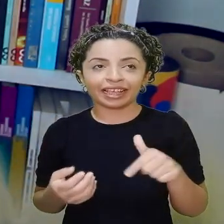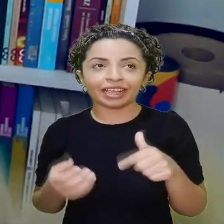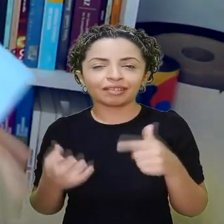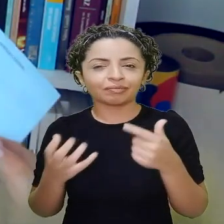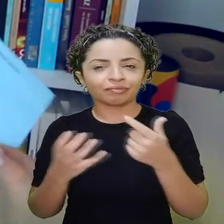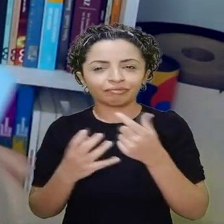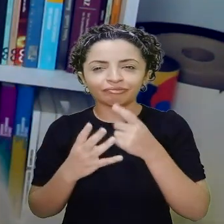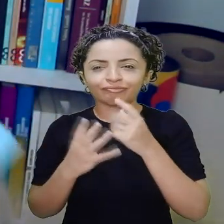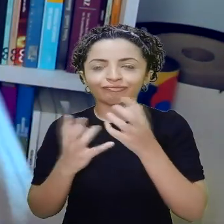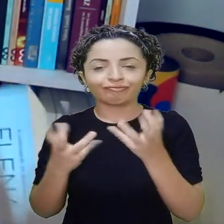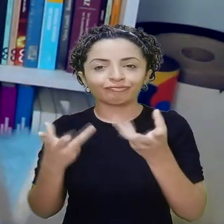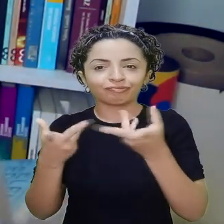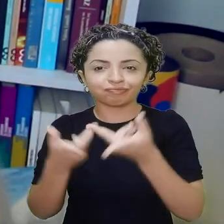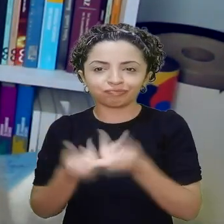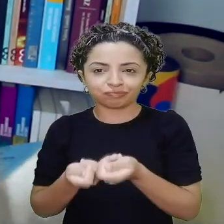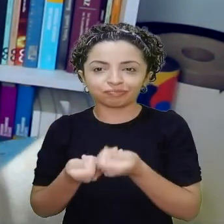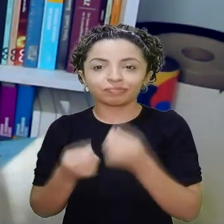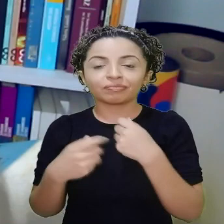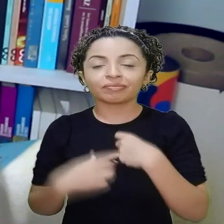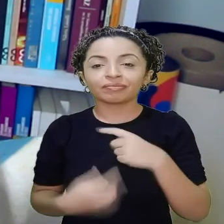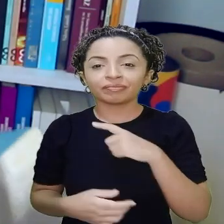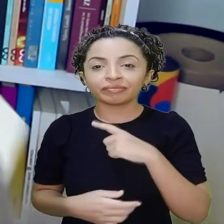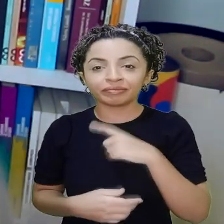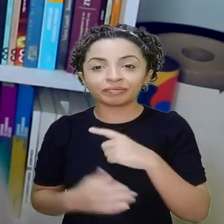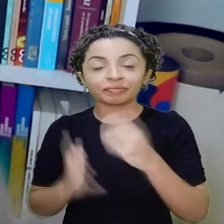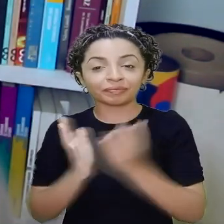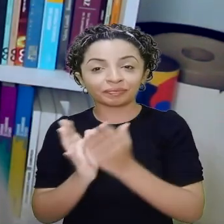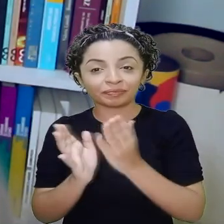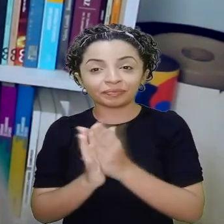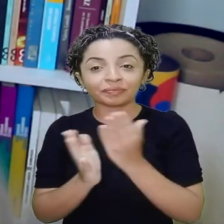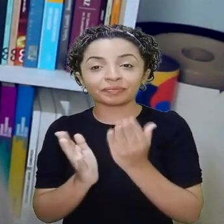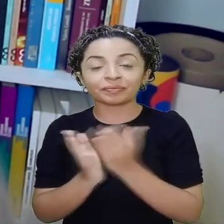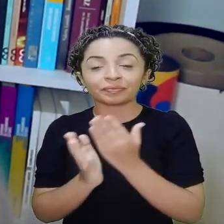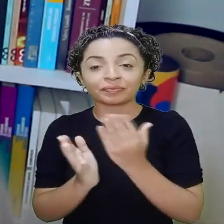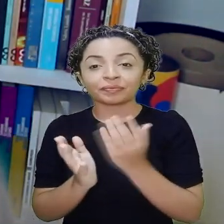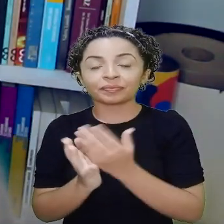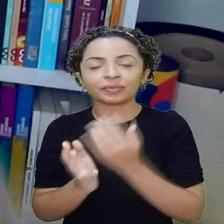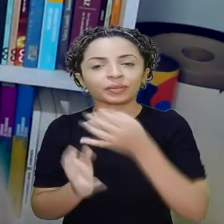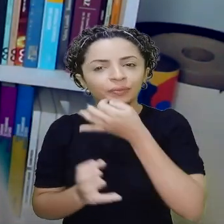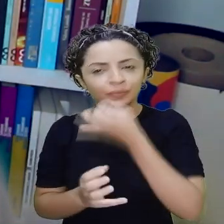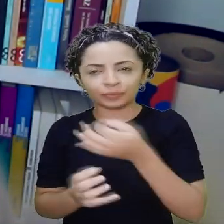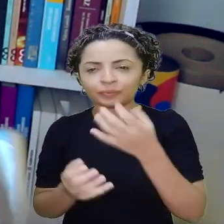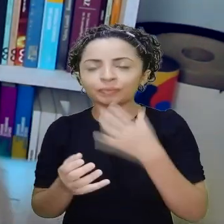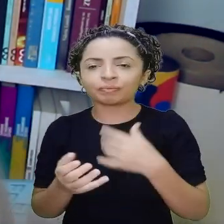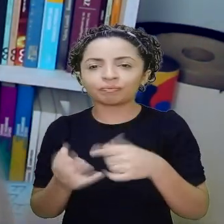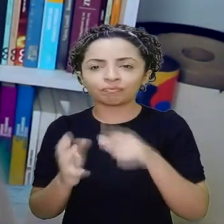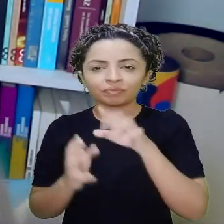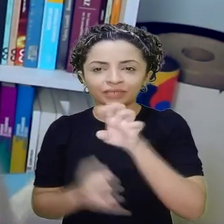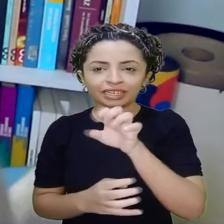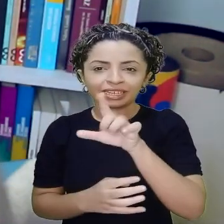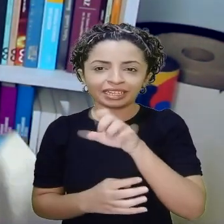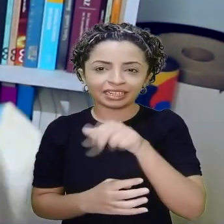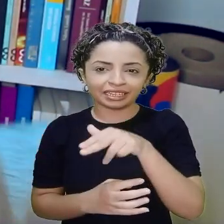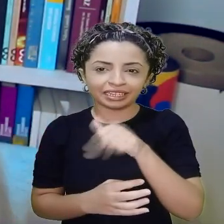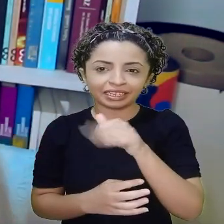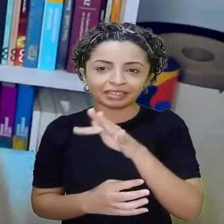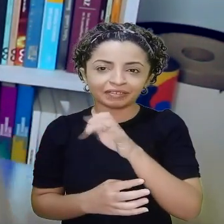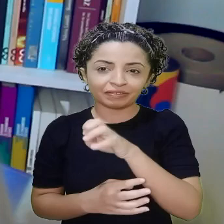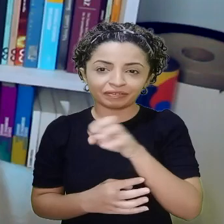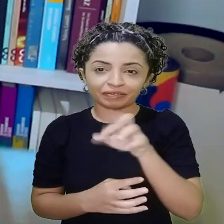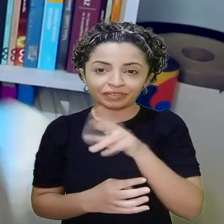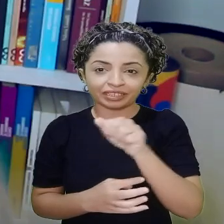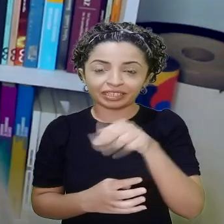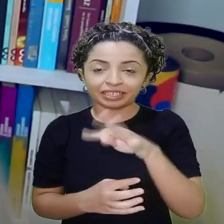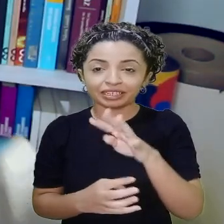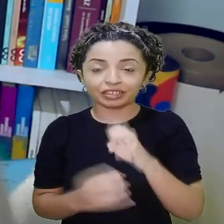essa obra magnífica. Realmente é um grande livro. Eu recomendo muito a Helena Ferrante. Você pode começar por